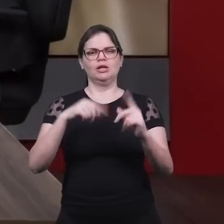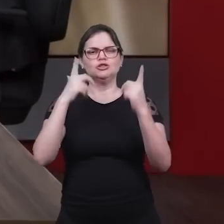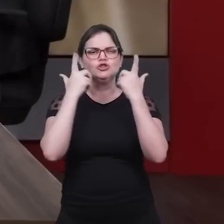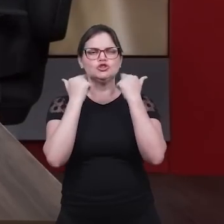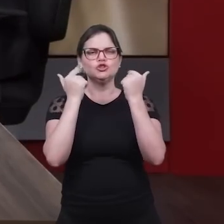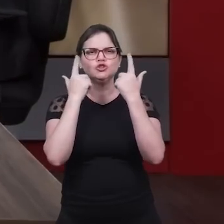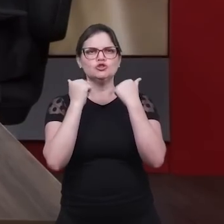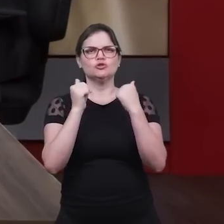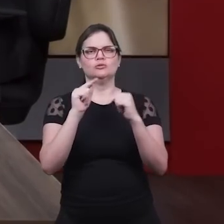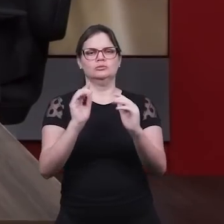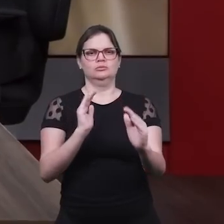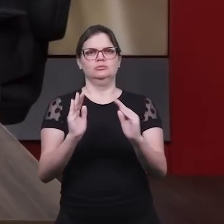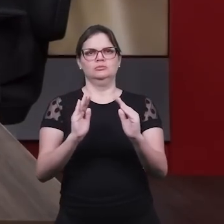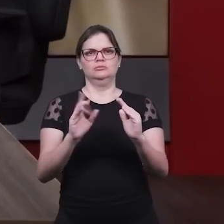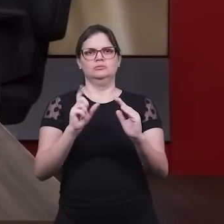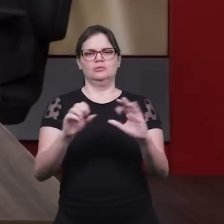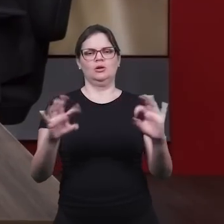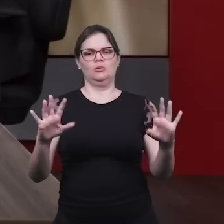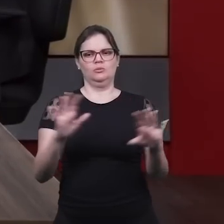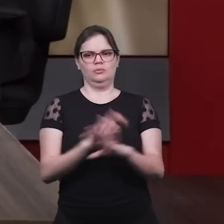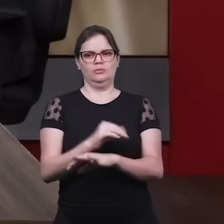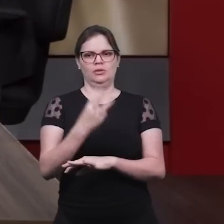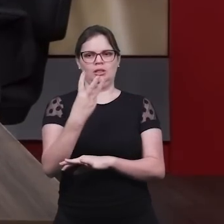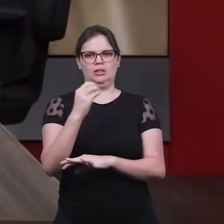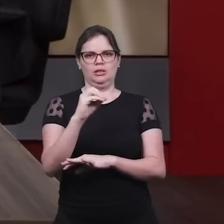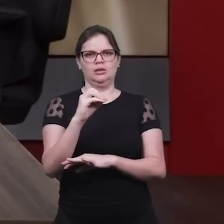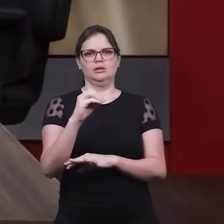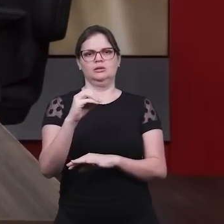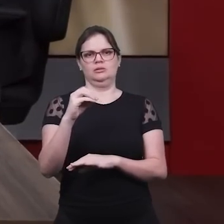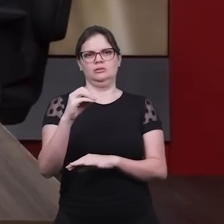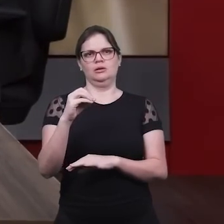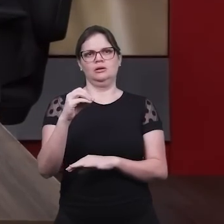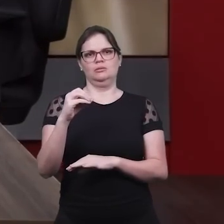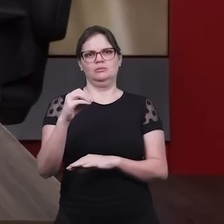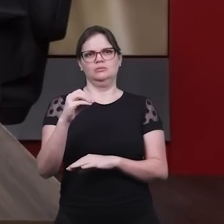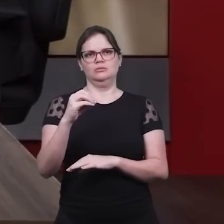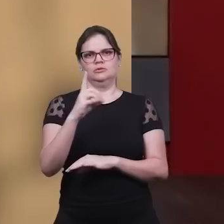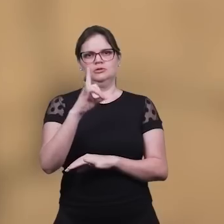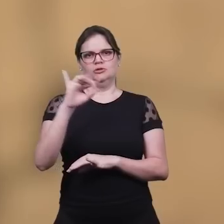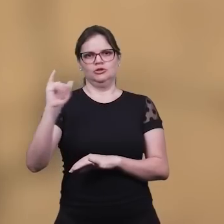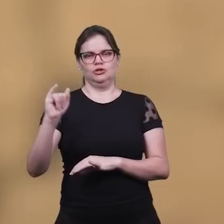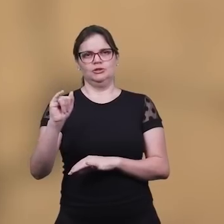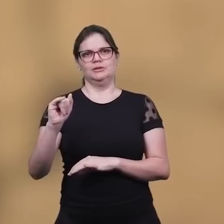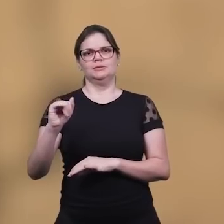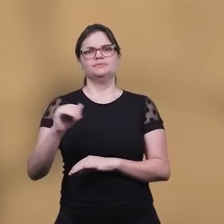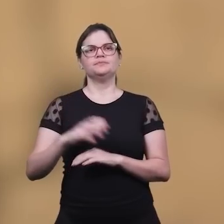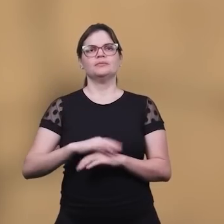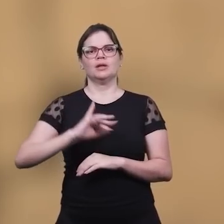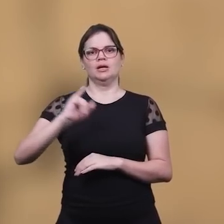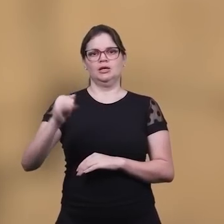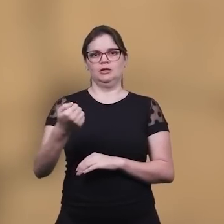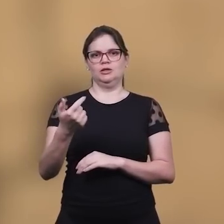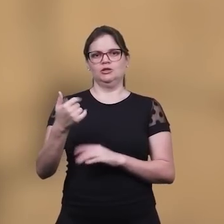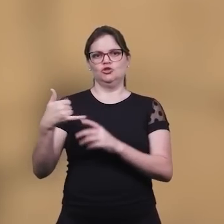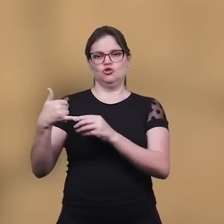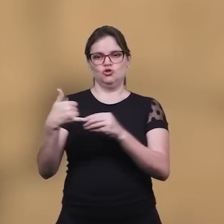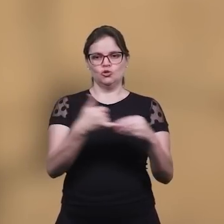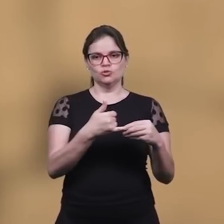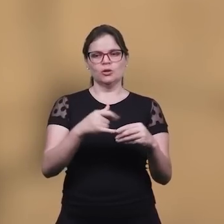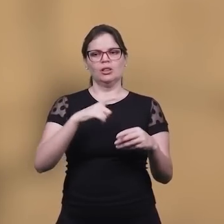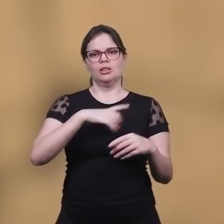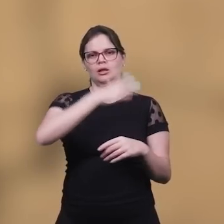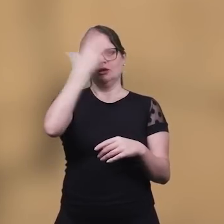Moisés. Tem uma imagem aqui, um vídeo, né, do Samuel vendo, lá no Monte Nebo, vendo a visão